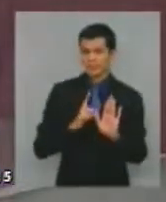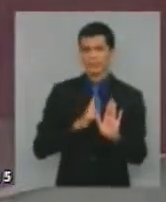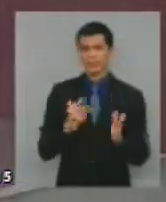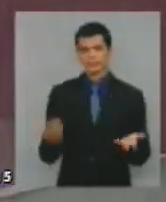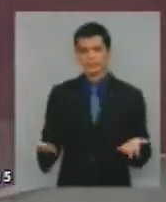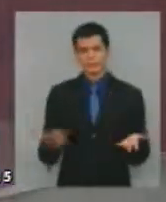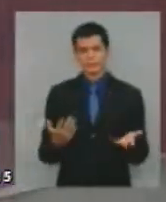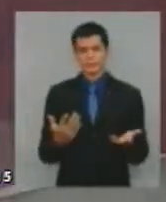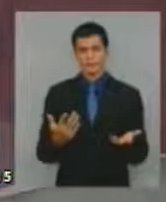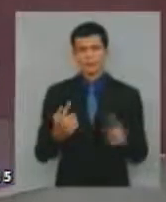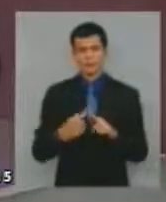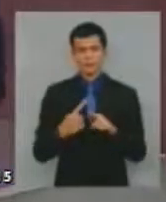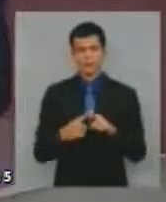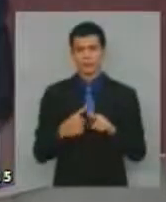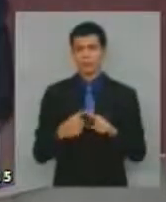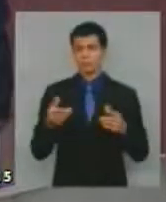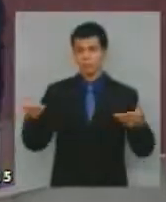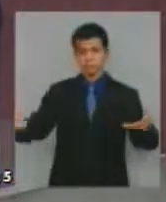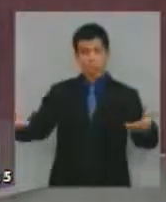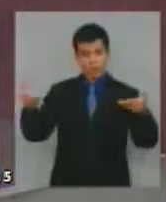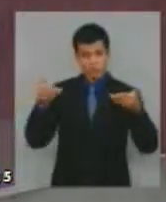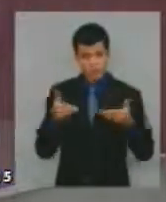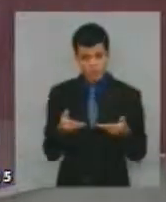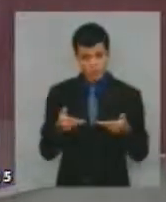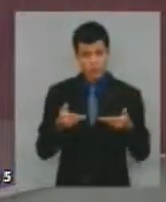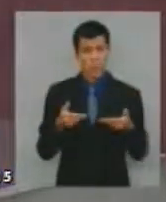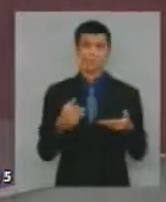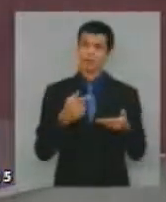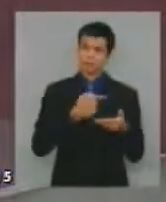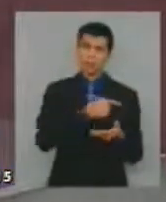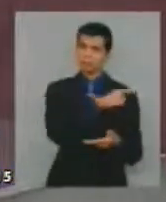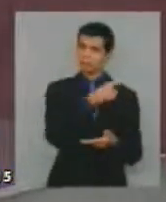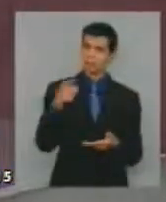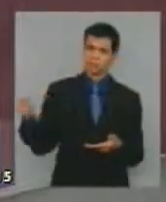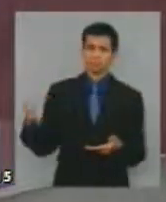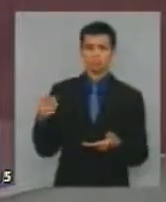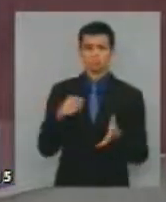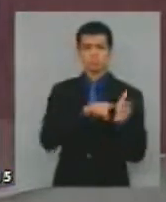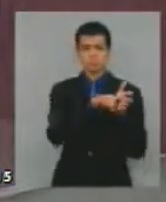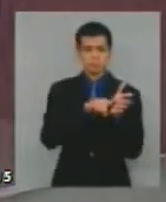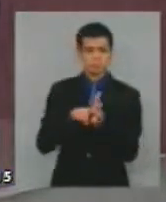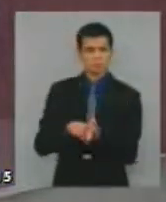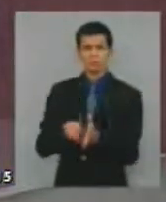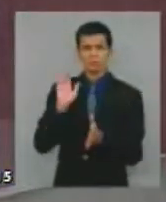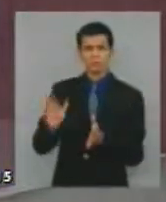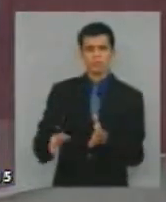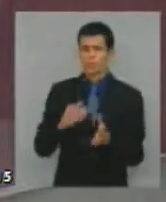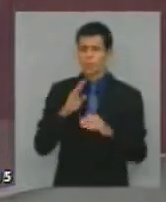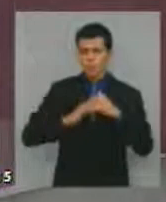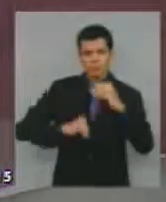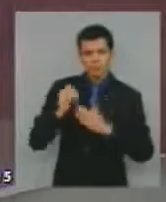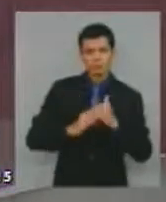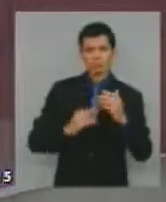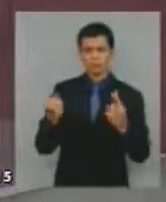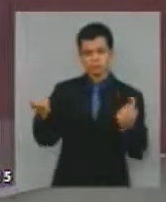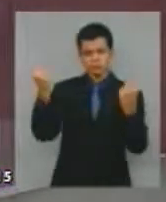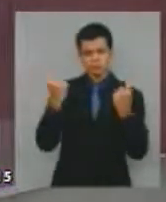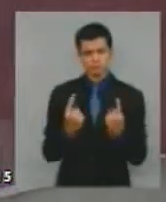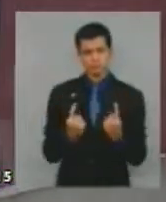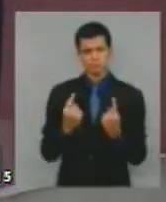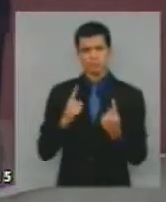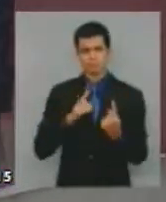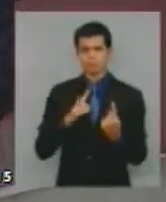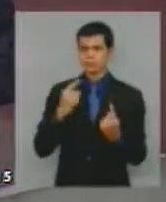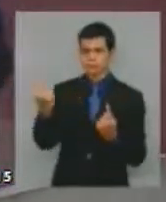chamemos, convidemos estes pesquisadores para que aqui estejam conosco,